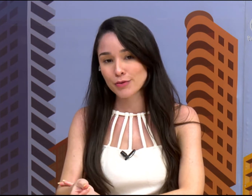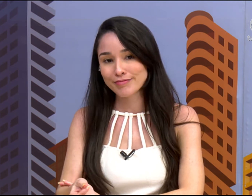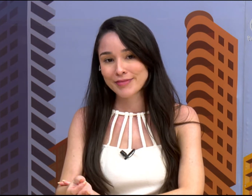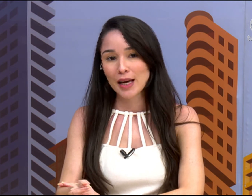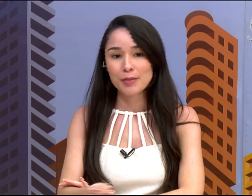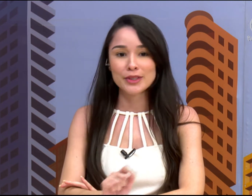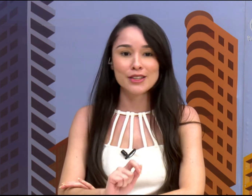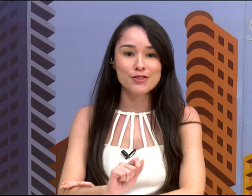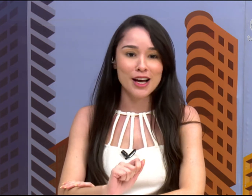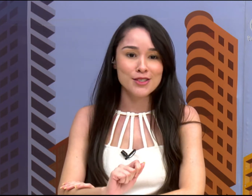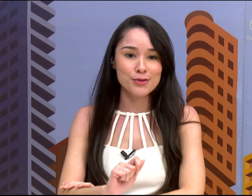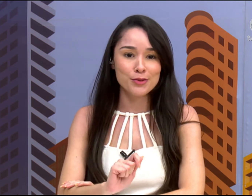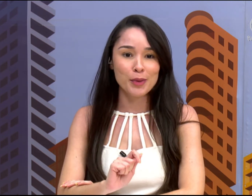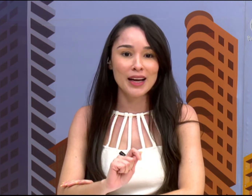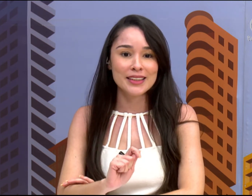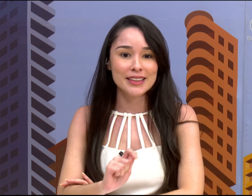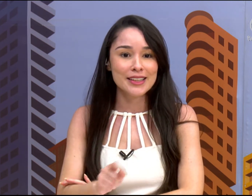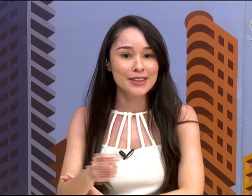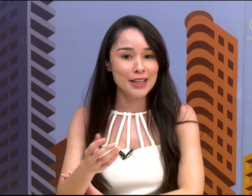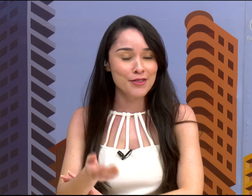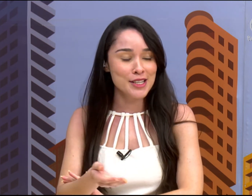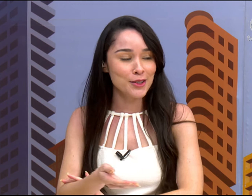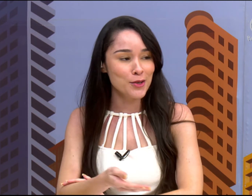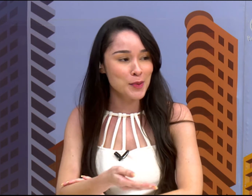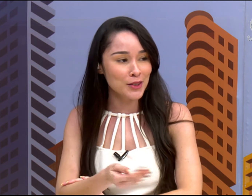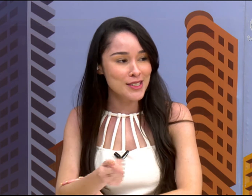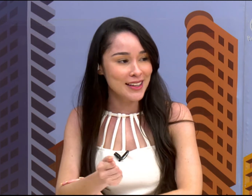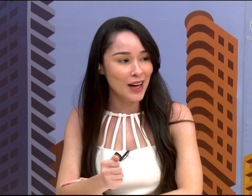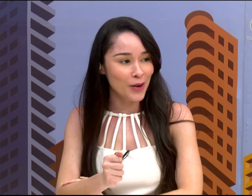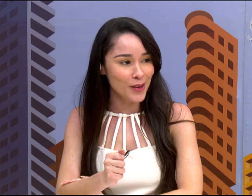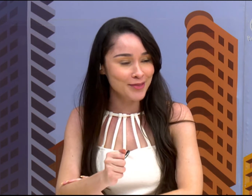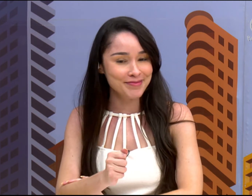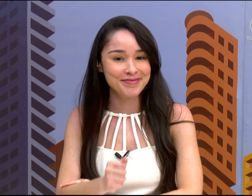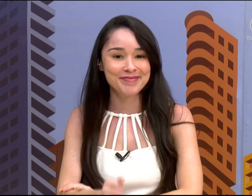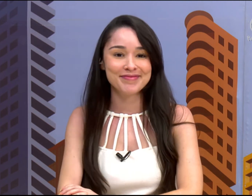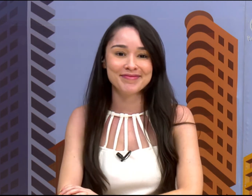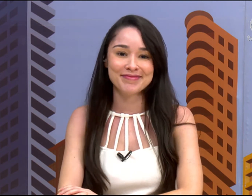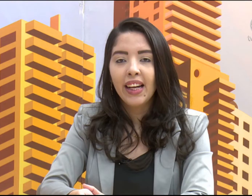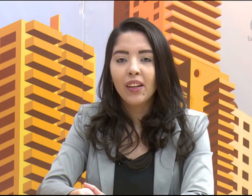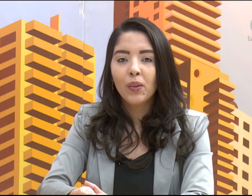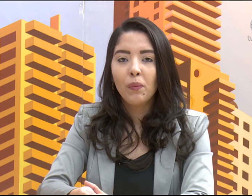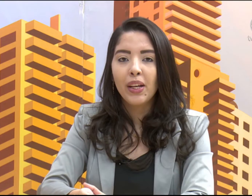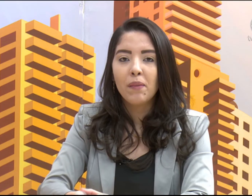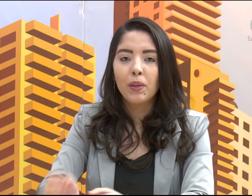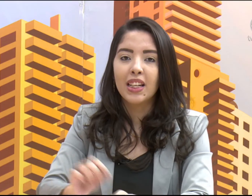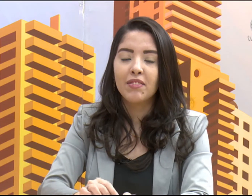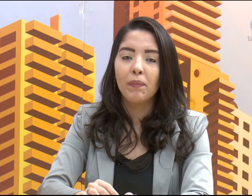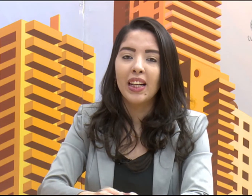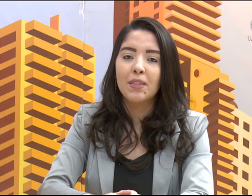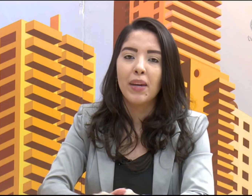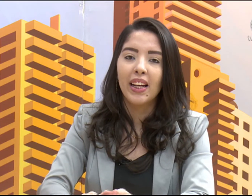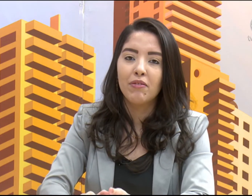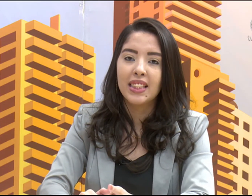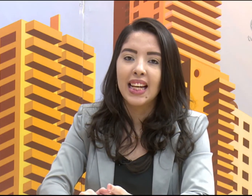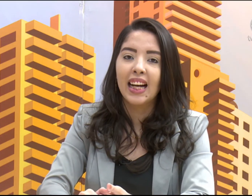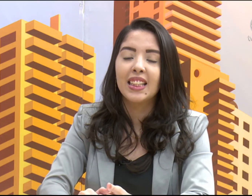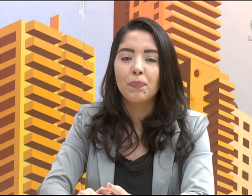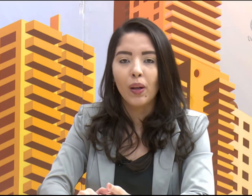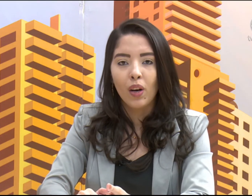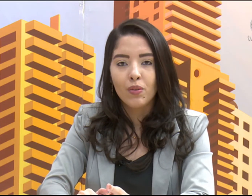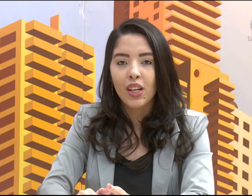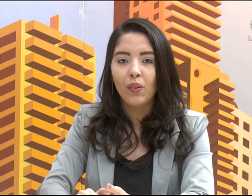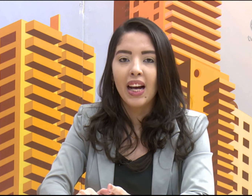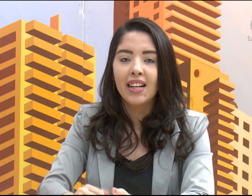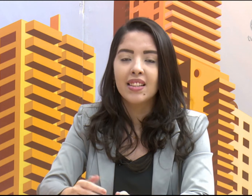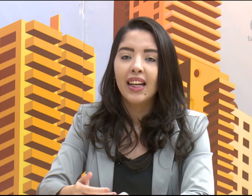Brasil Mudando de assunto Marília que que você trouxe para nós aqui agora continuamos falando em economia pois as famílias beneficiadas